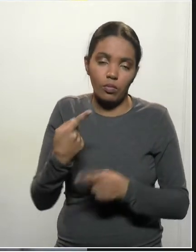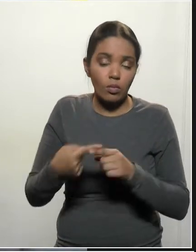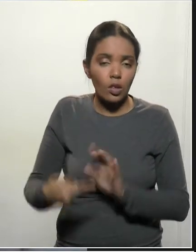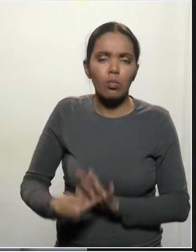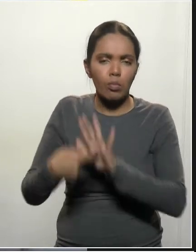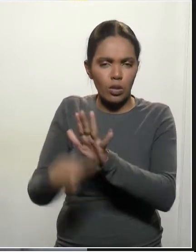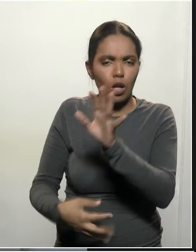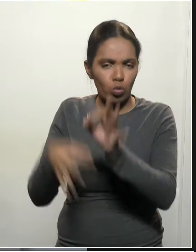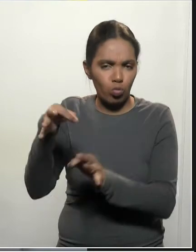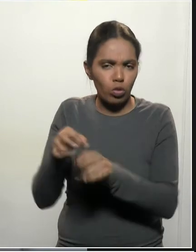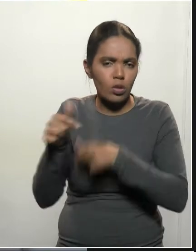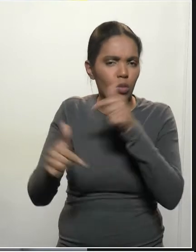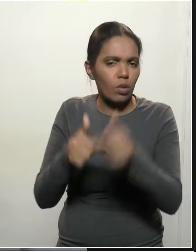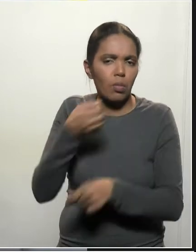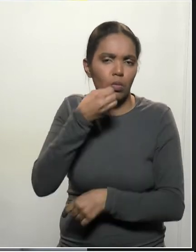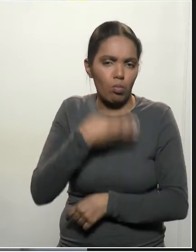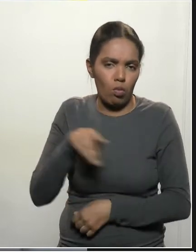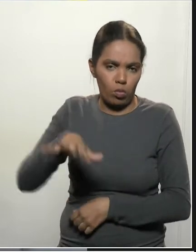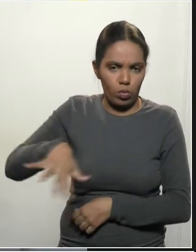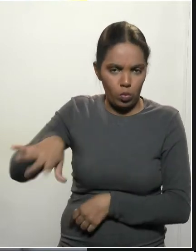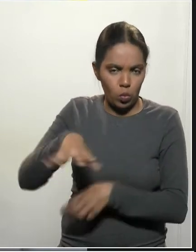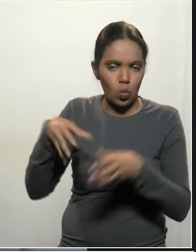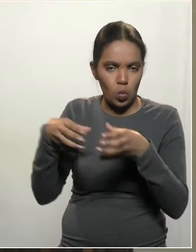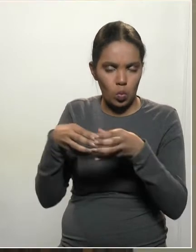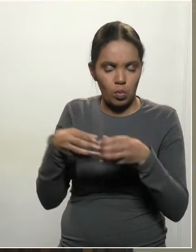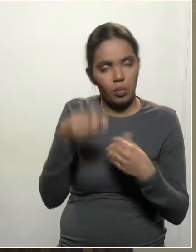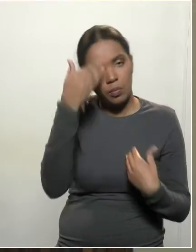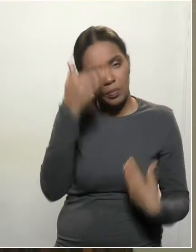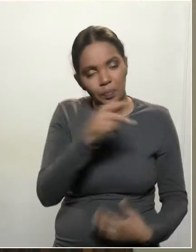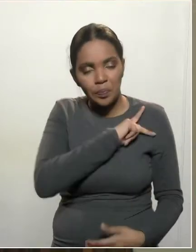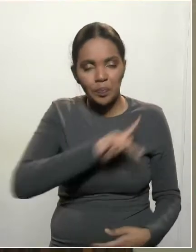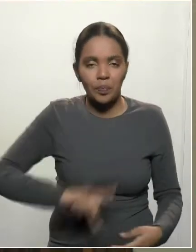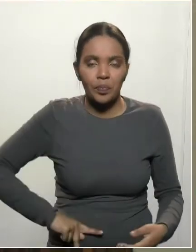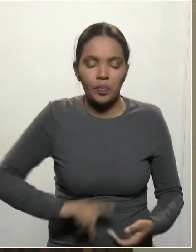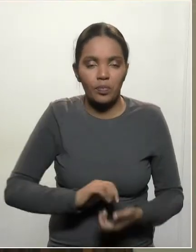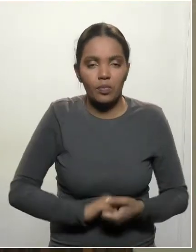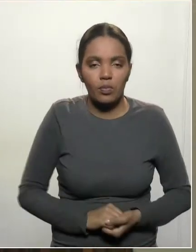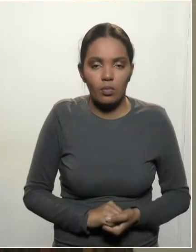disse. Obrigado, senhor presidente, era só para isso que eu queria fazer uso dessa fala.